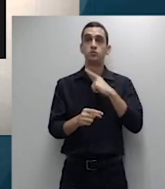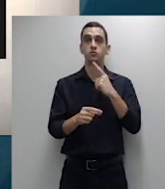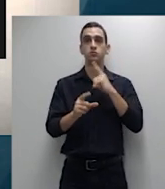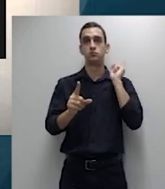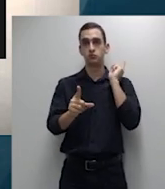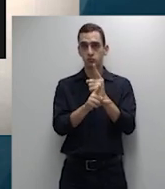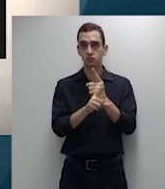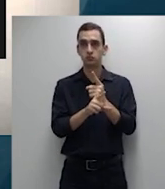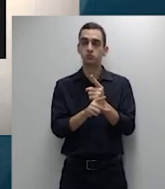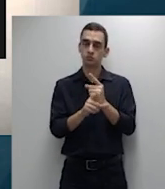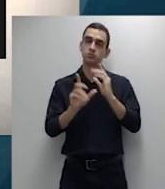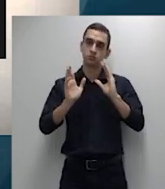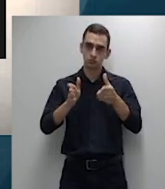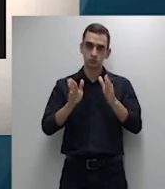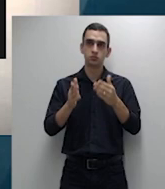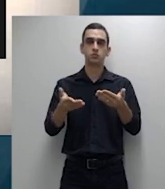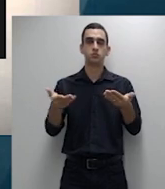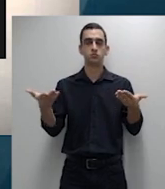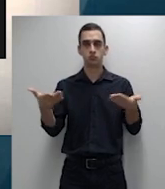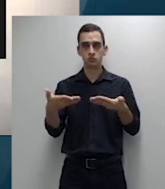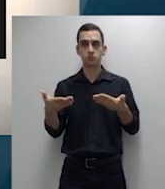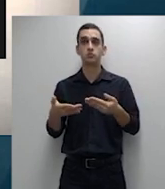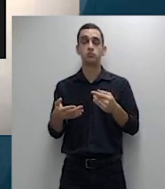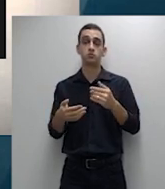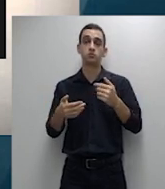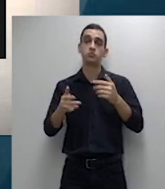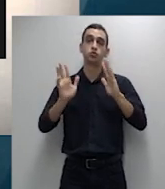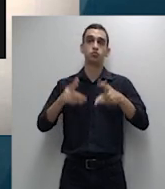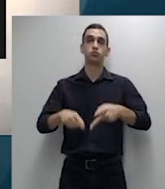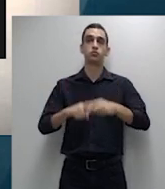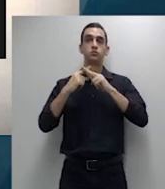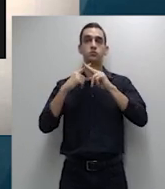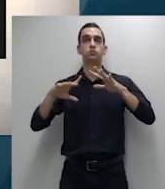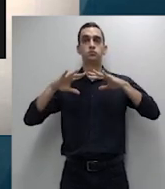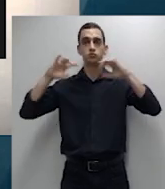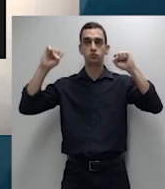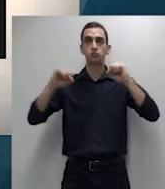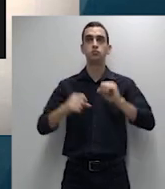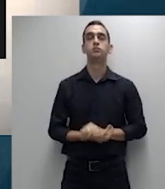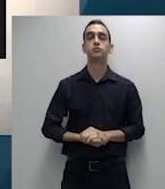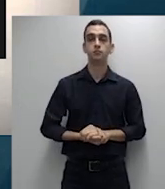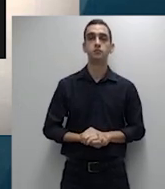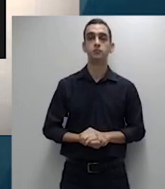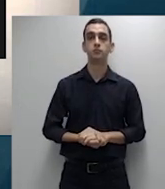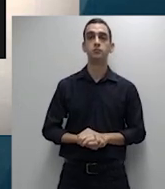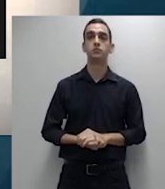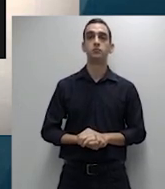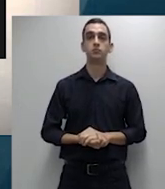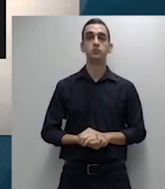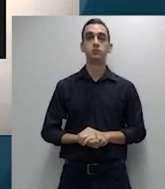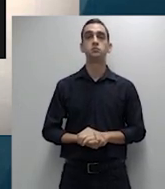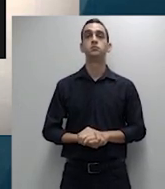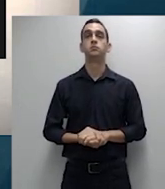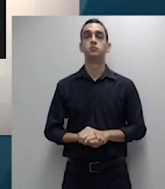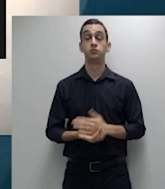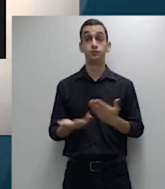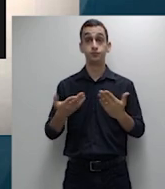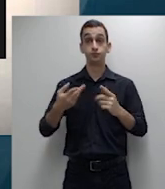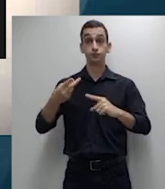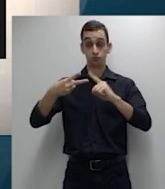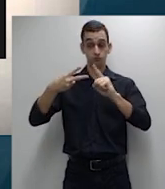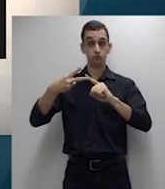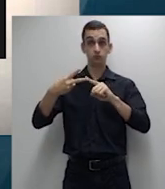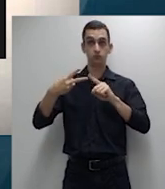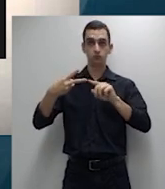ou refutado por essa grade foi reformado no Supremo Tribunal Federal passa o meu segundo ponto dá sustentação